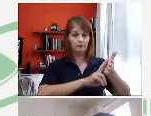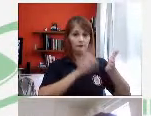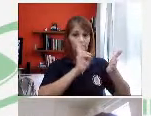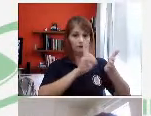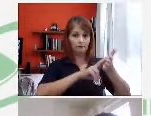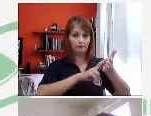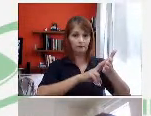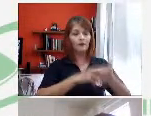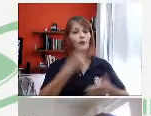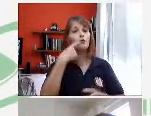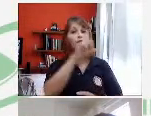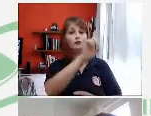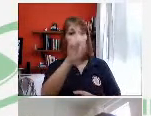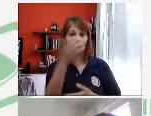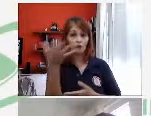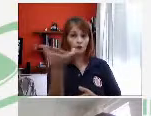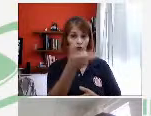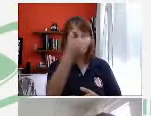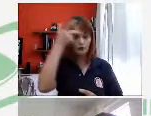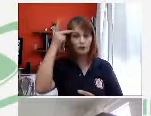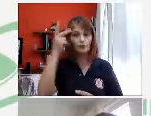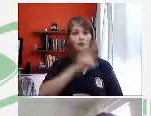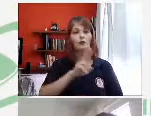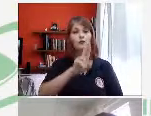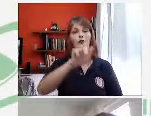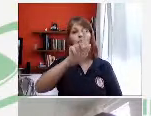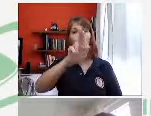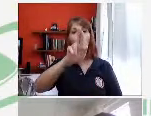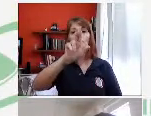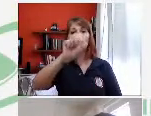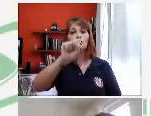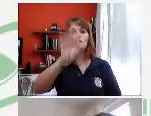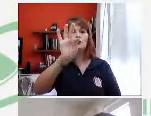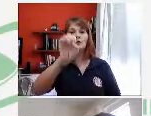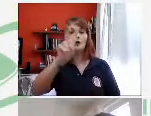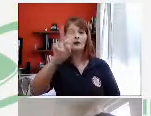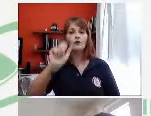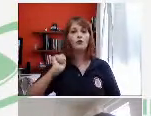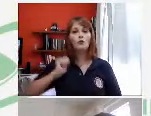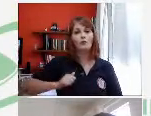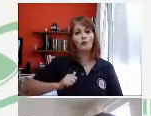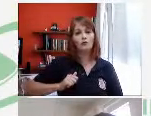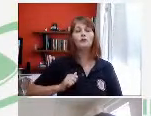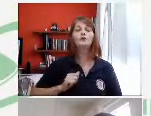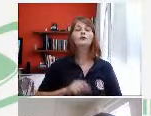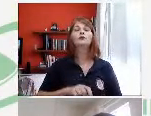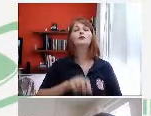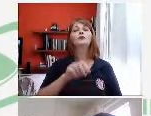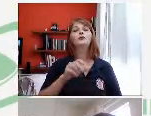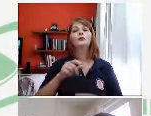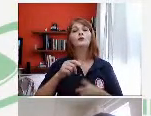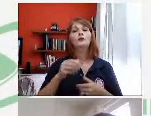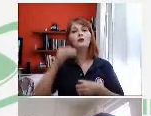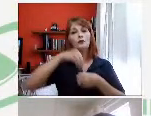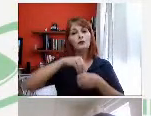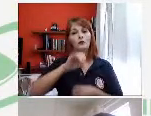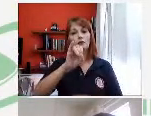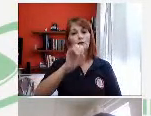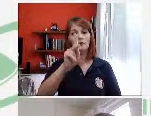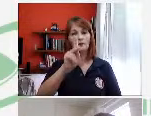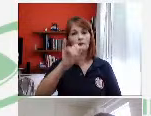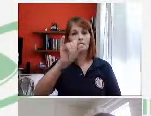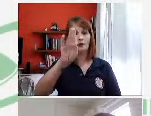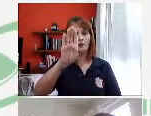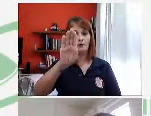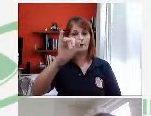Bom dia a todos, eu me chamo Gustavo Gomes, sou bolsista ID do PIBID. Respondendo a pergunta da